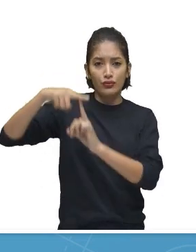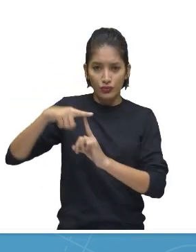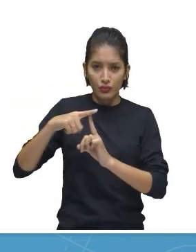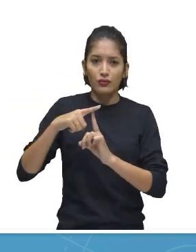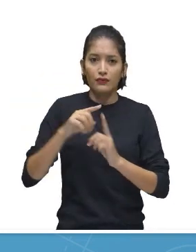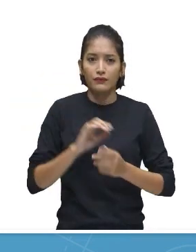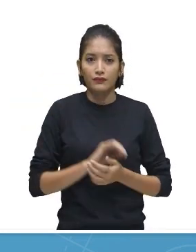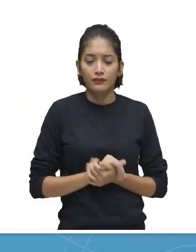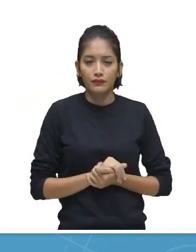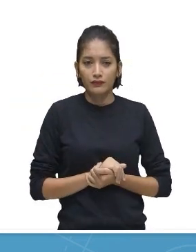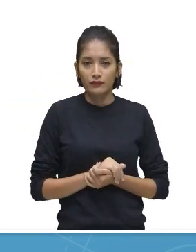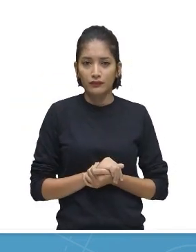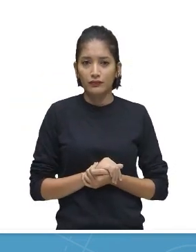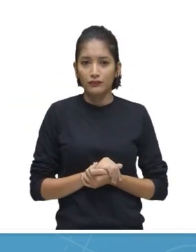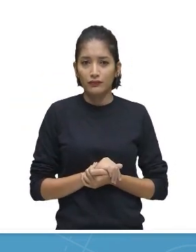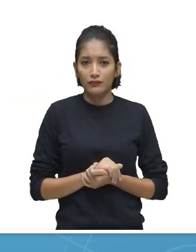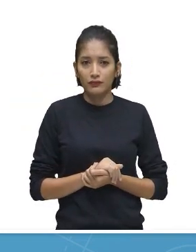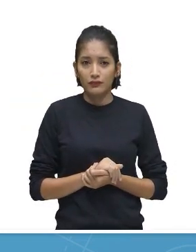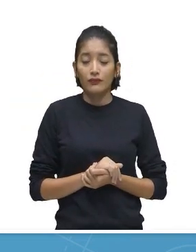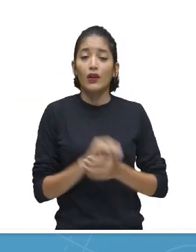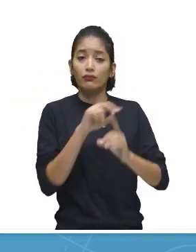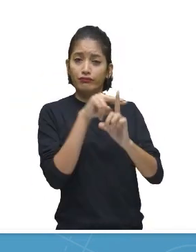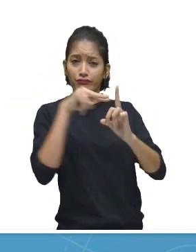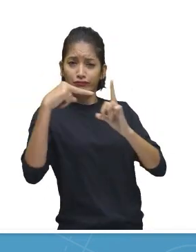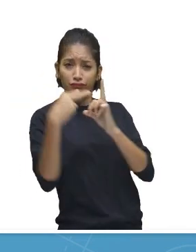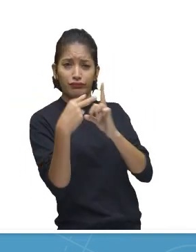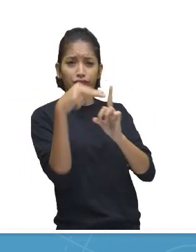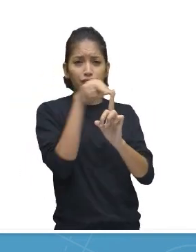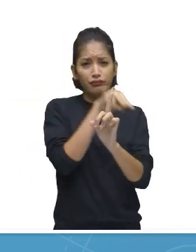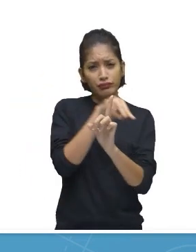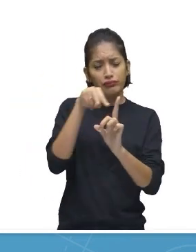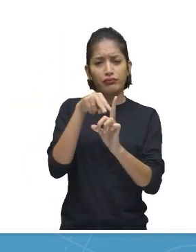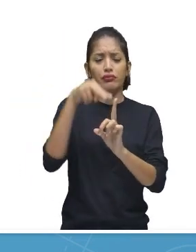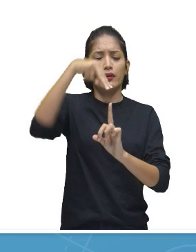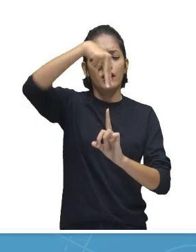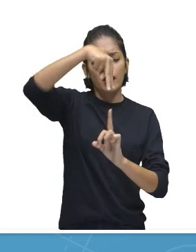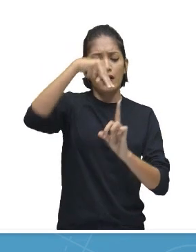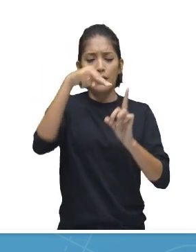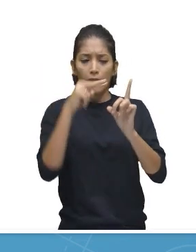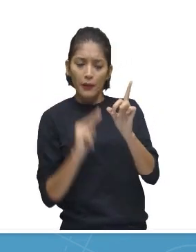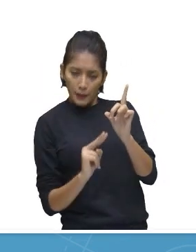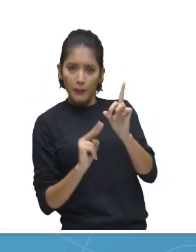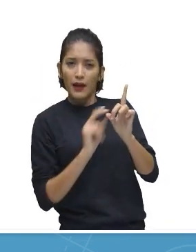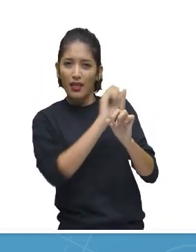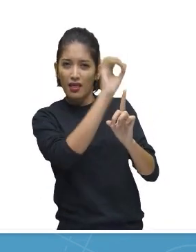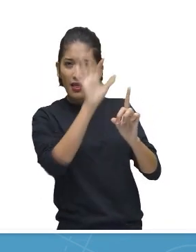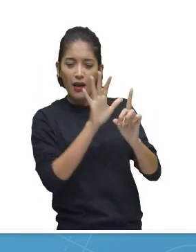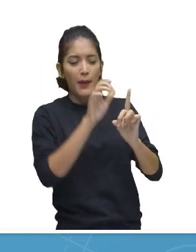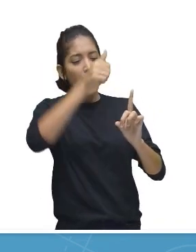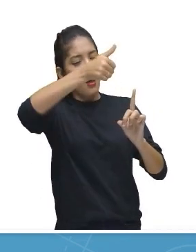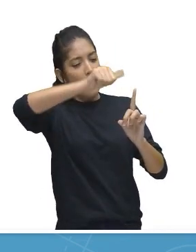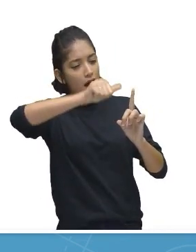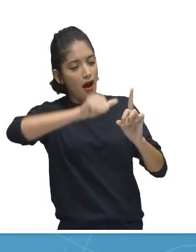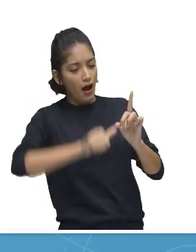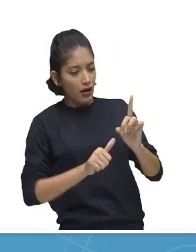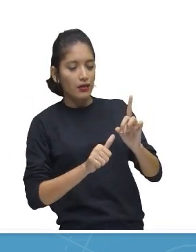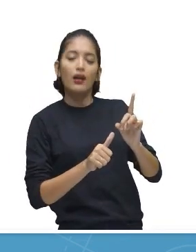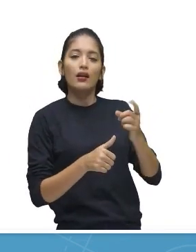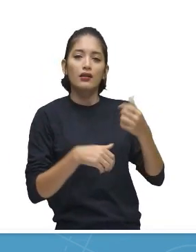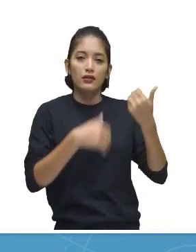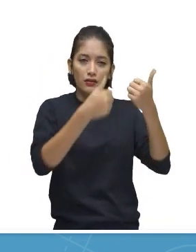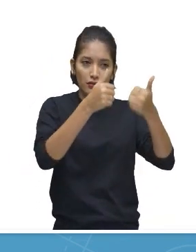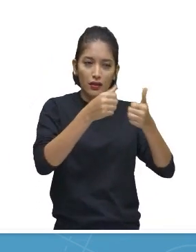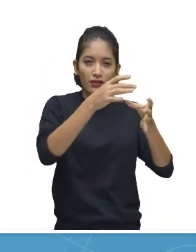sucessivos e superpostos, procurando a visão total da figura, examinando-a em todos os ângulos no